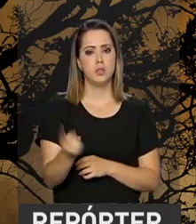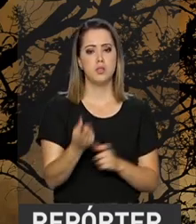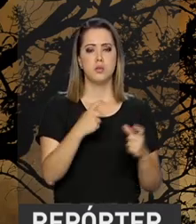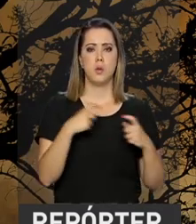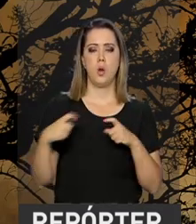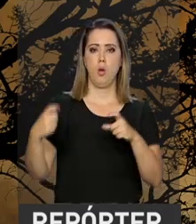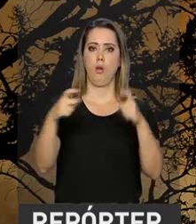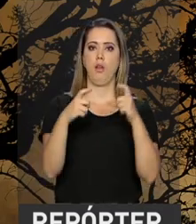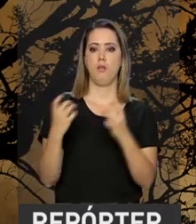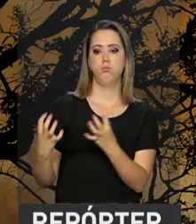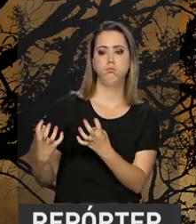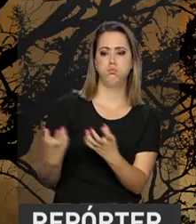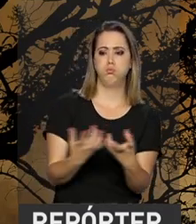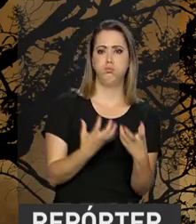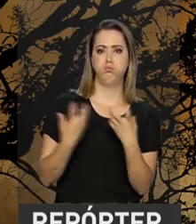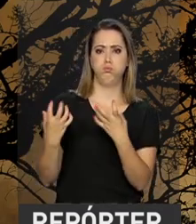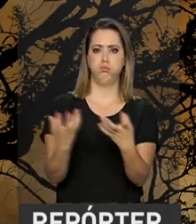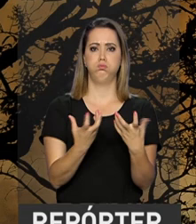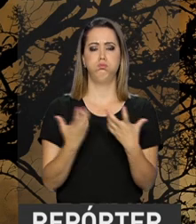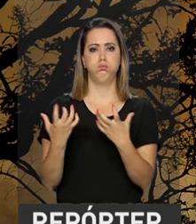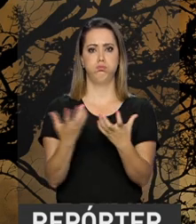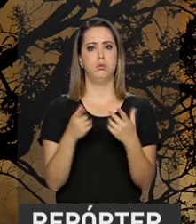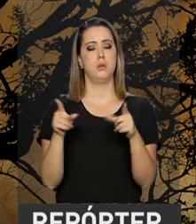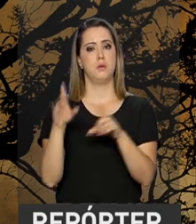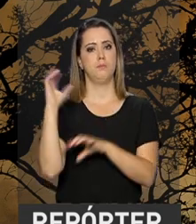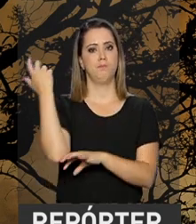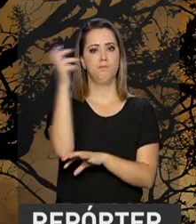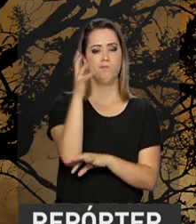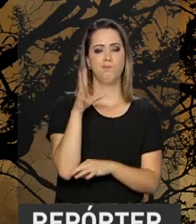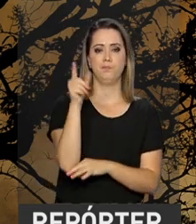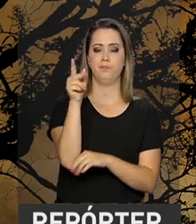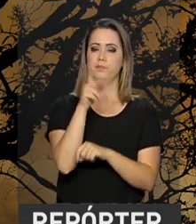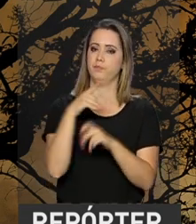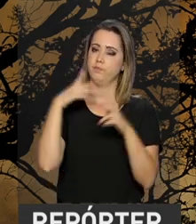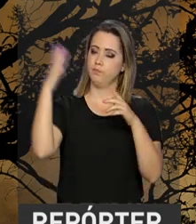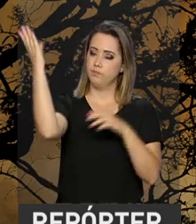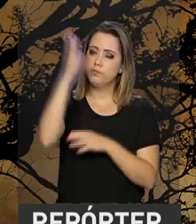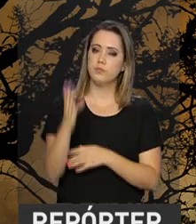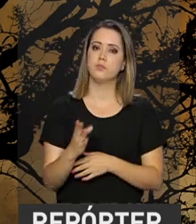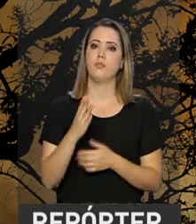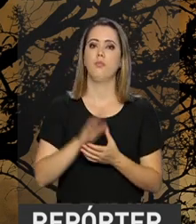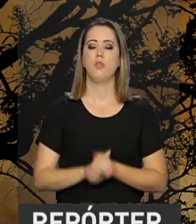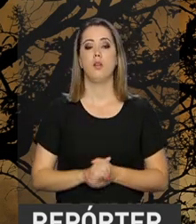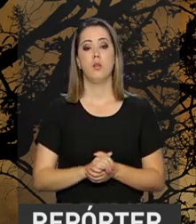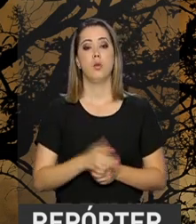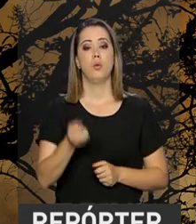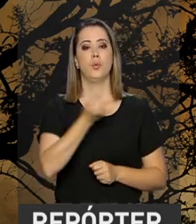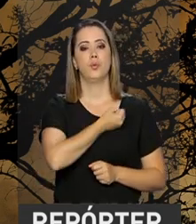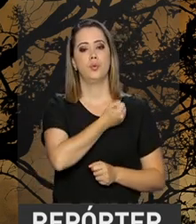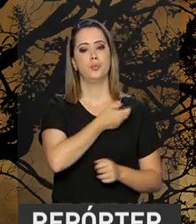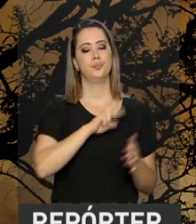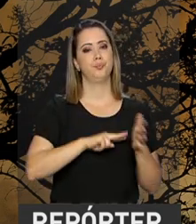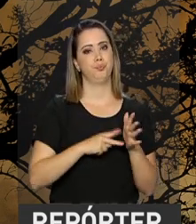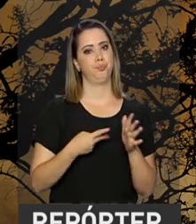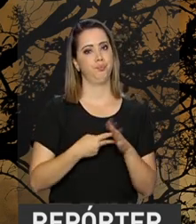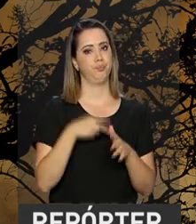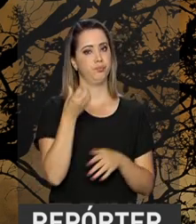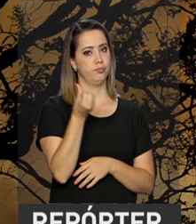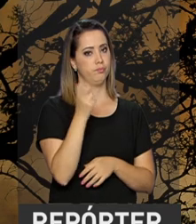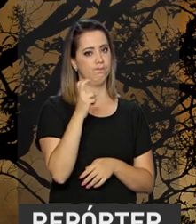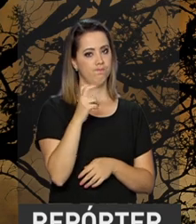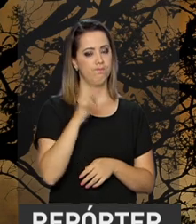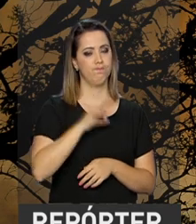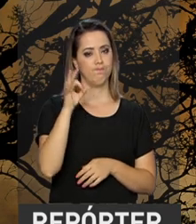focos de Queimadas e incêndios florestais em todo o território brasileiro o número representou o aumento